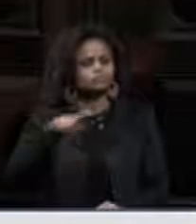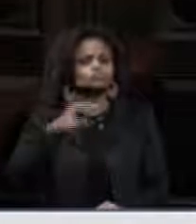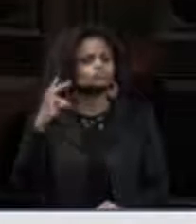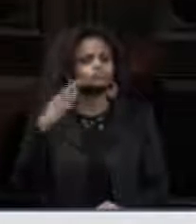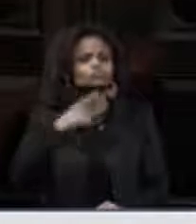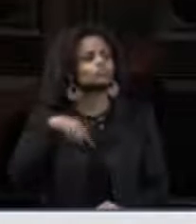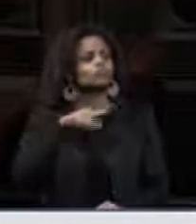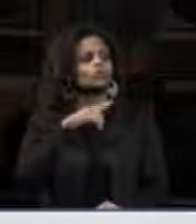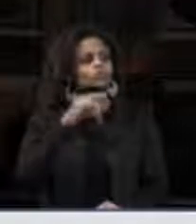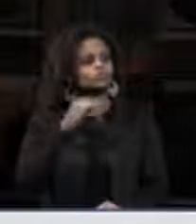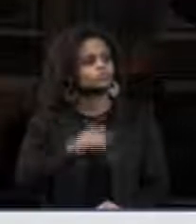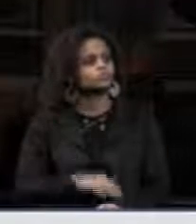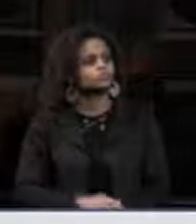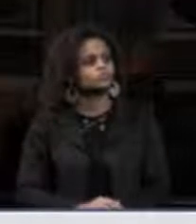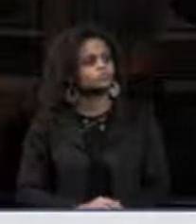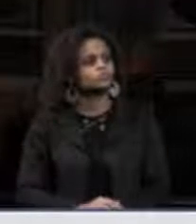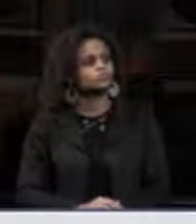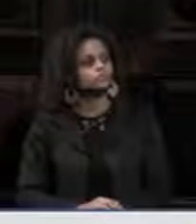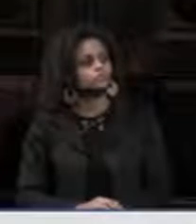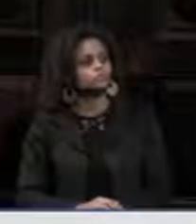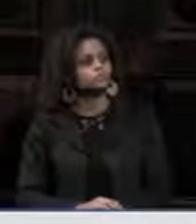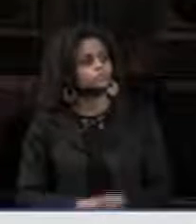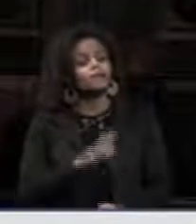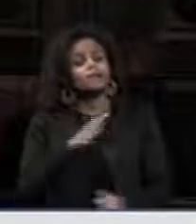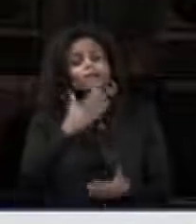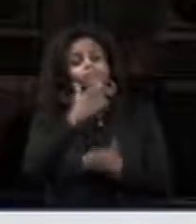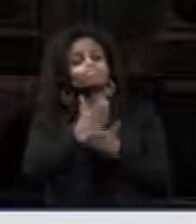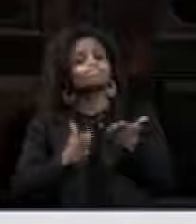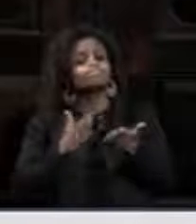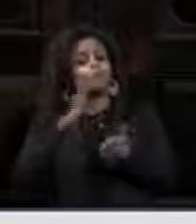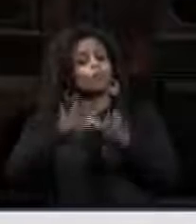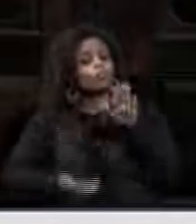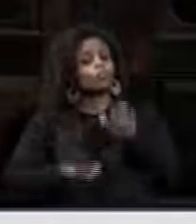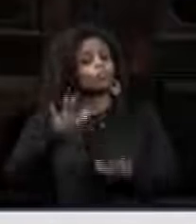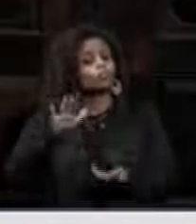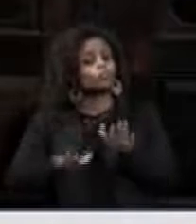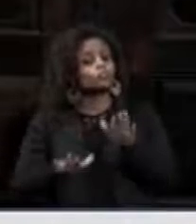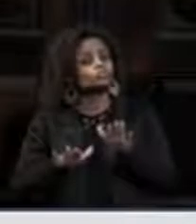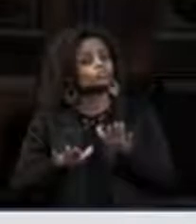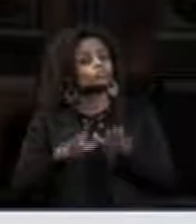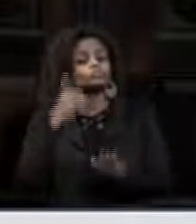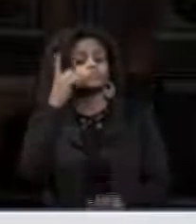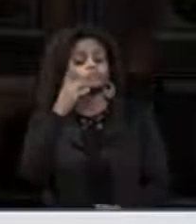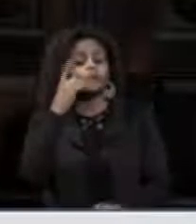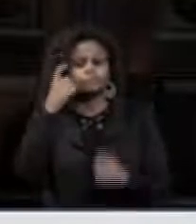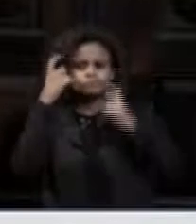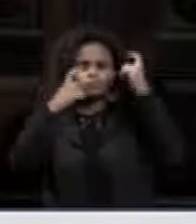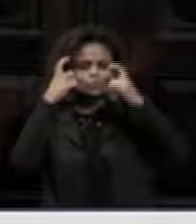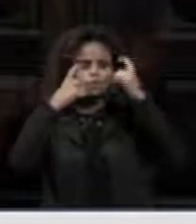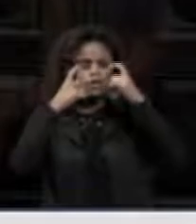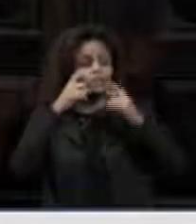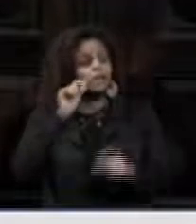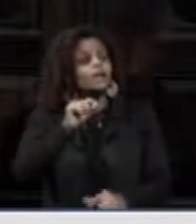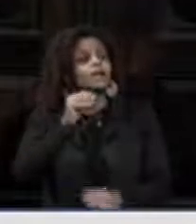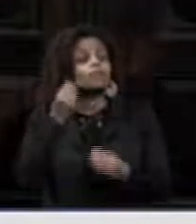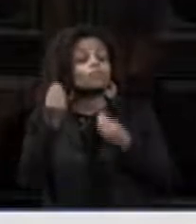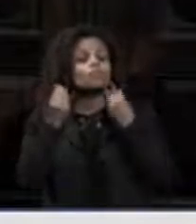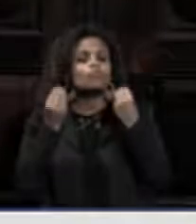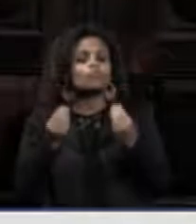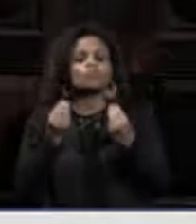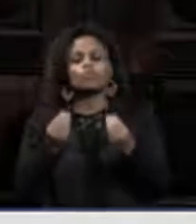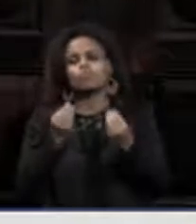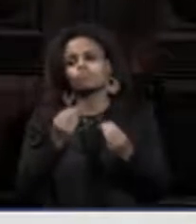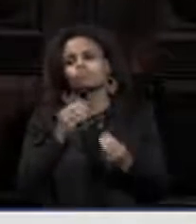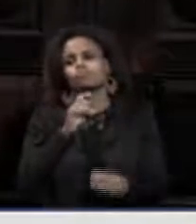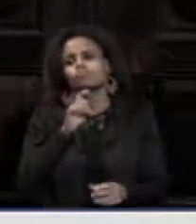mas de qualquer maneira uma parcela dos deputados e deputadas desta casa preocupados, é a forma como isto